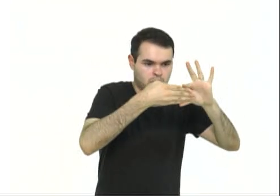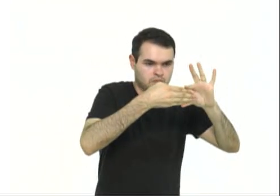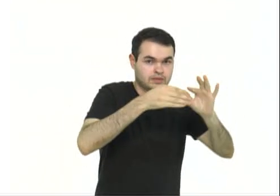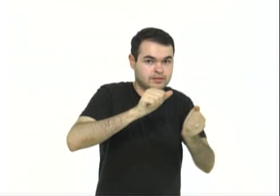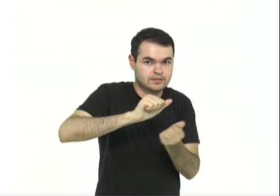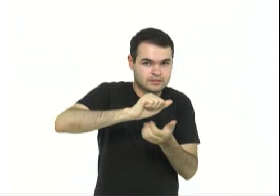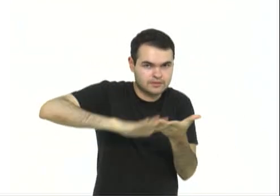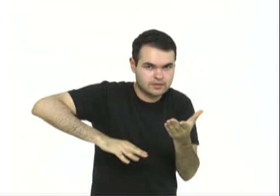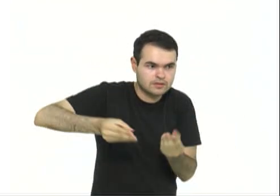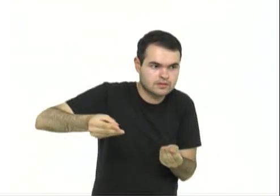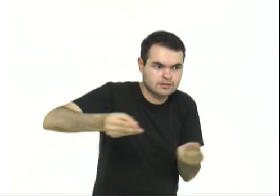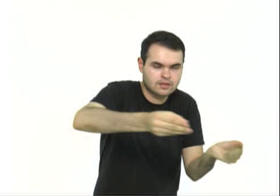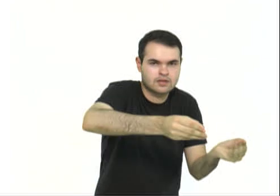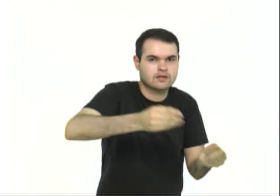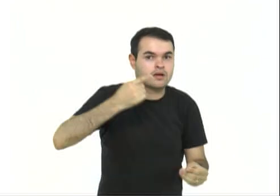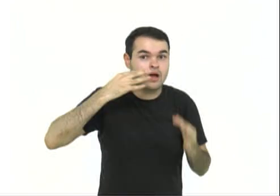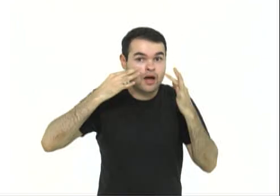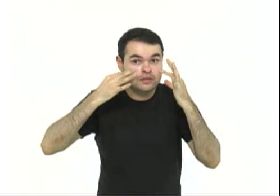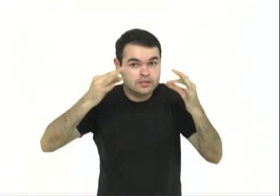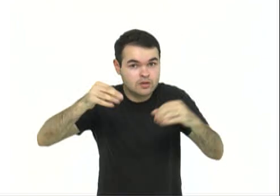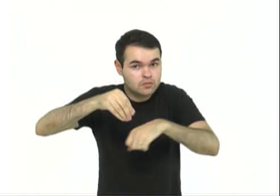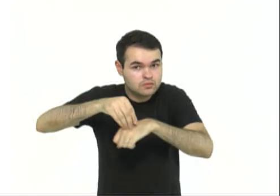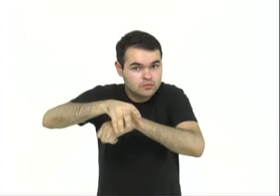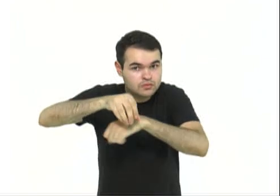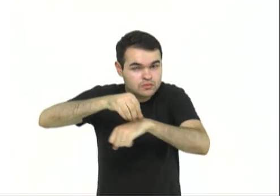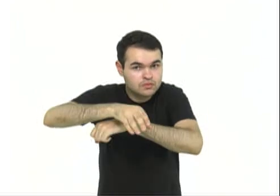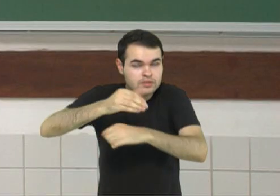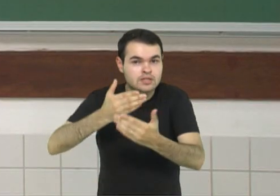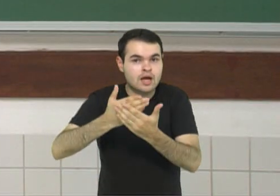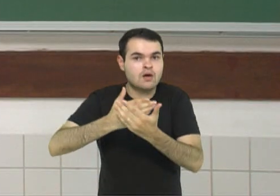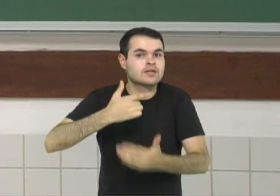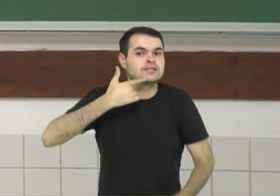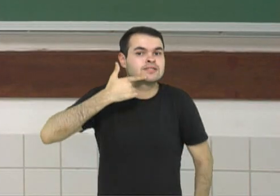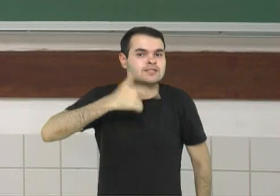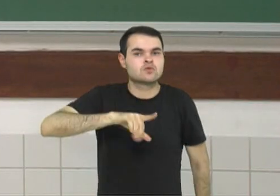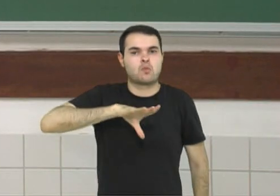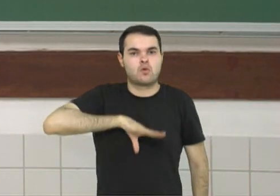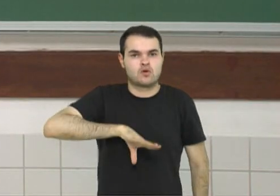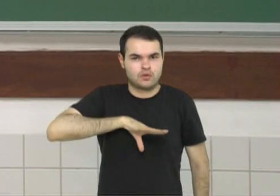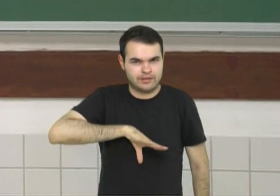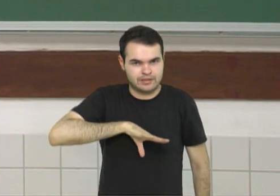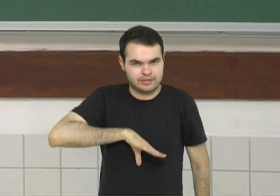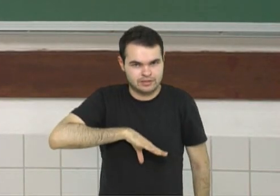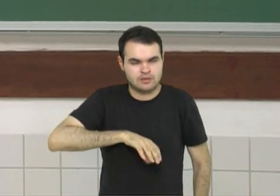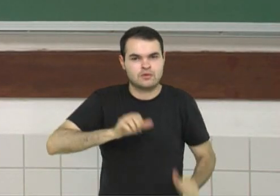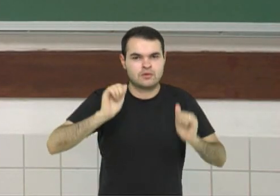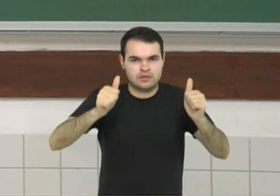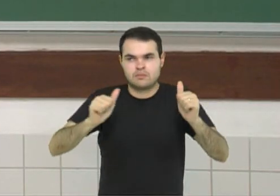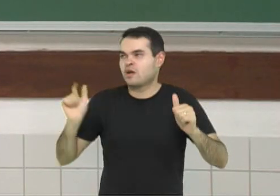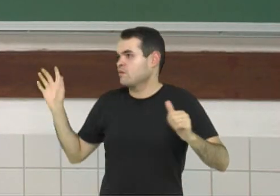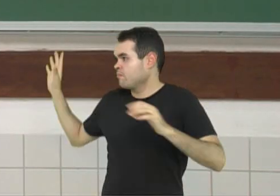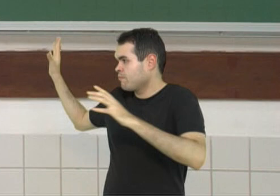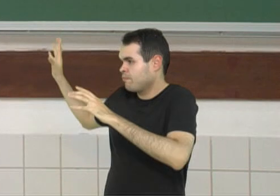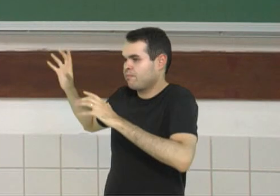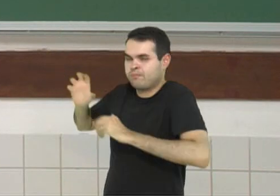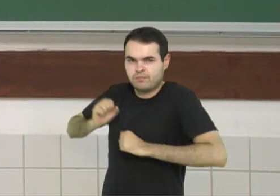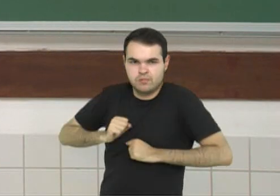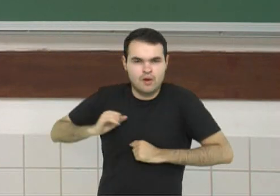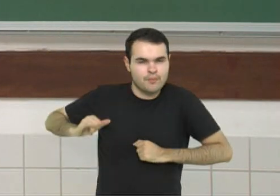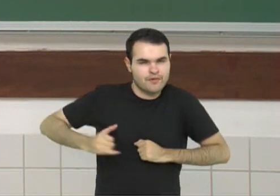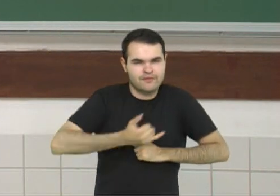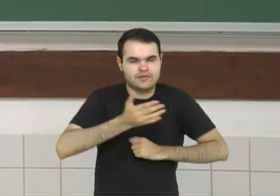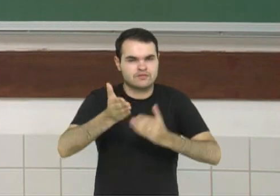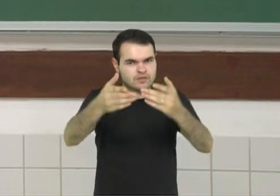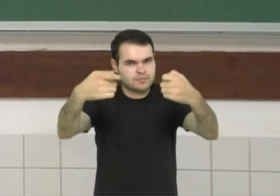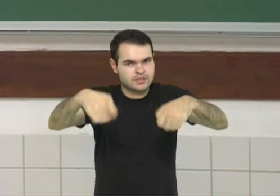às instruções que serão dadas na aula de língua portuguesa, mas os conhecimentos que nós trabalhamos aqui hoje, vocês